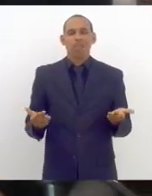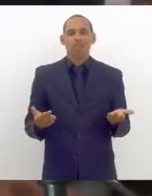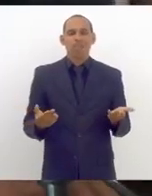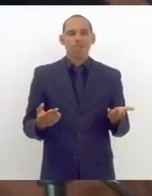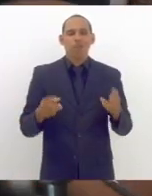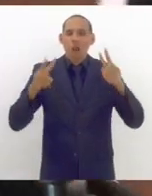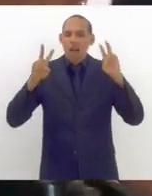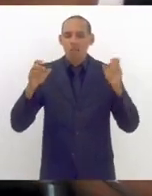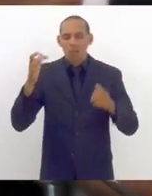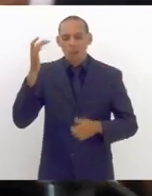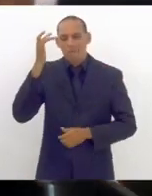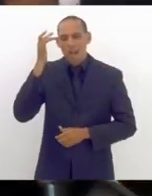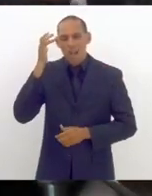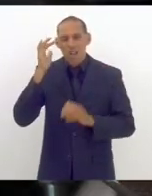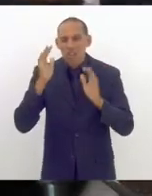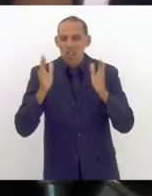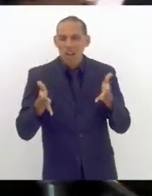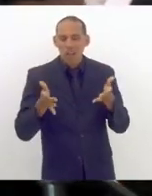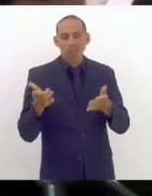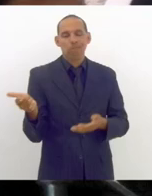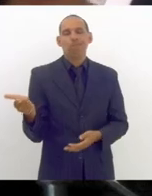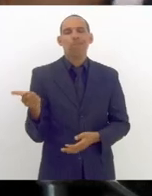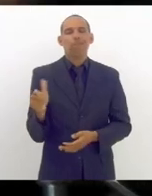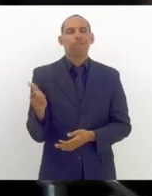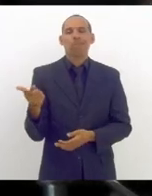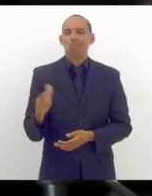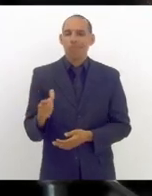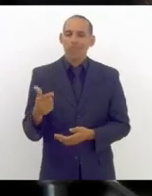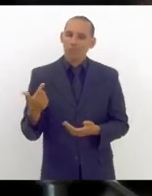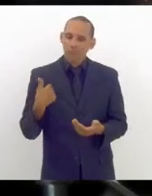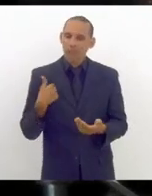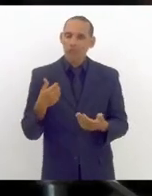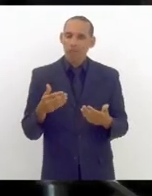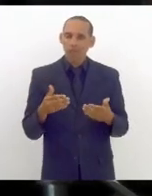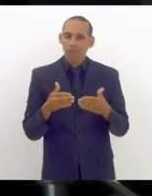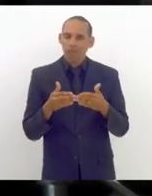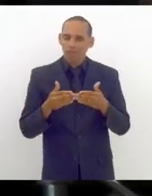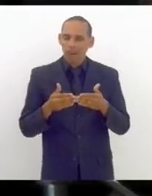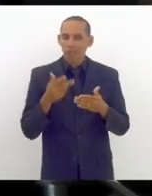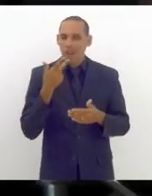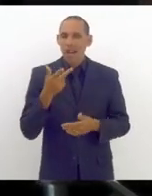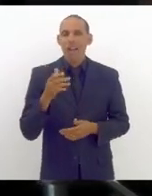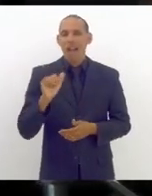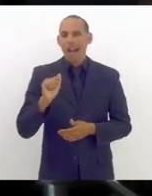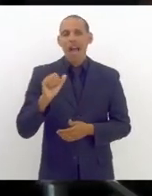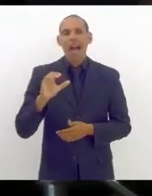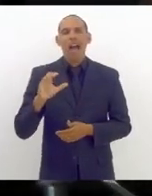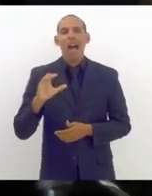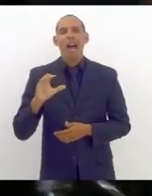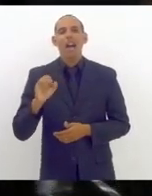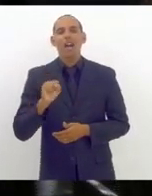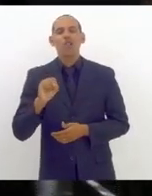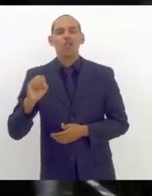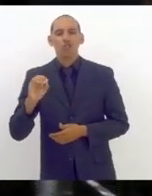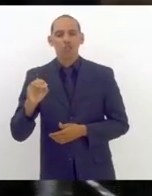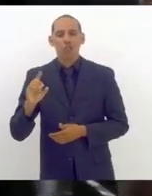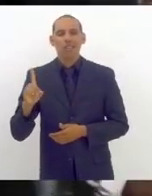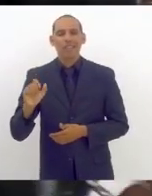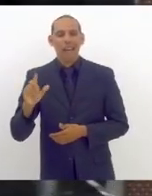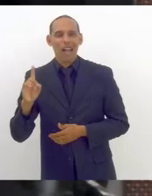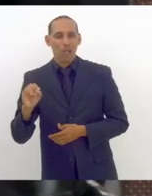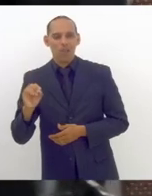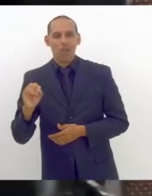assunto suficiente para E aí eu vou me permitir usar a palavra assogado não porque não